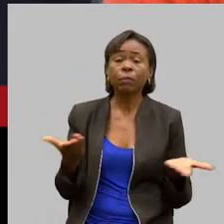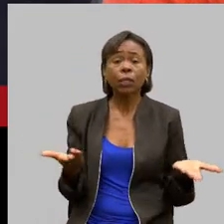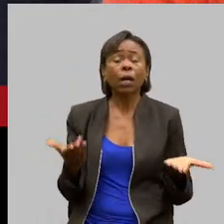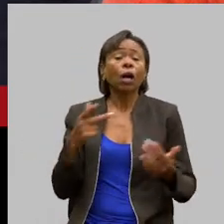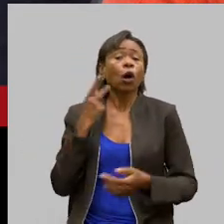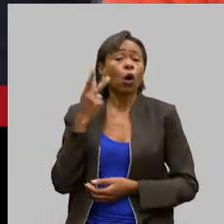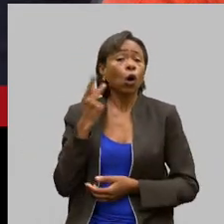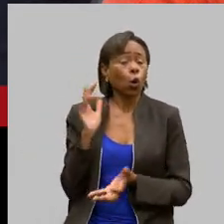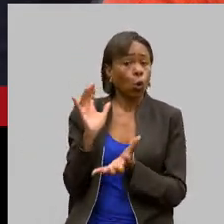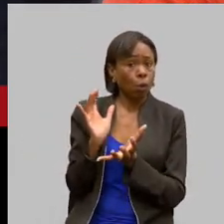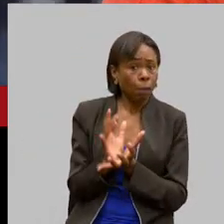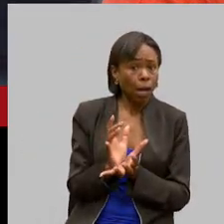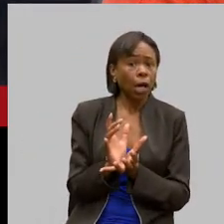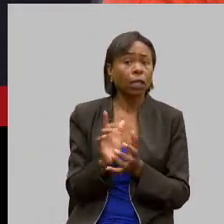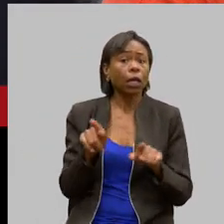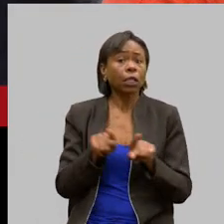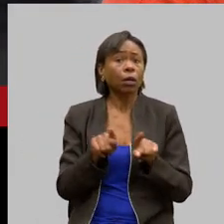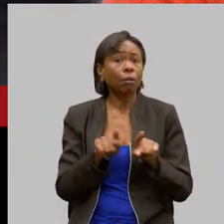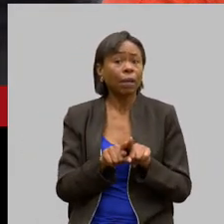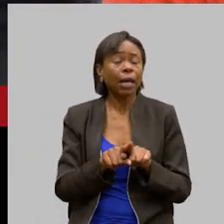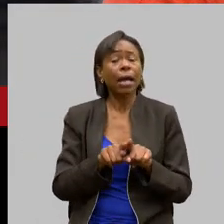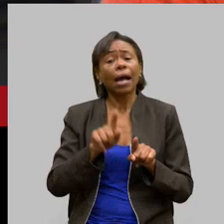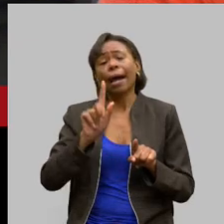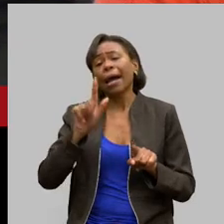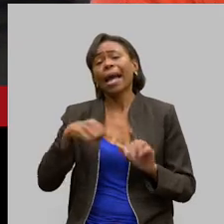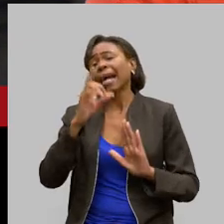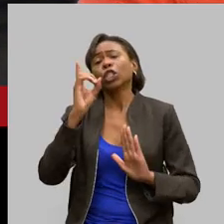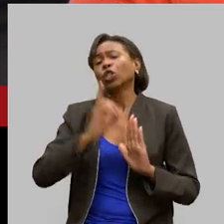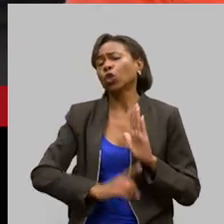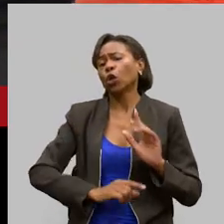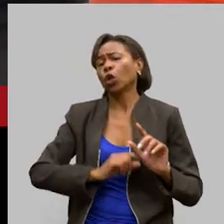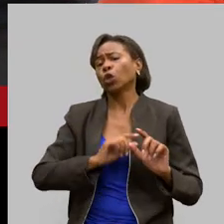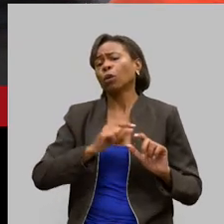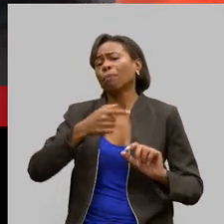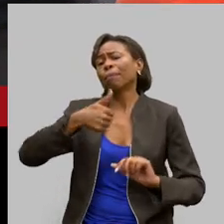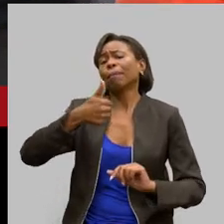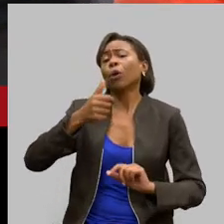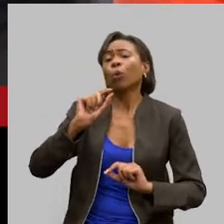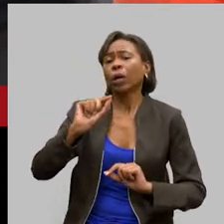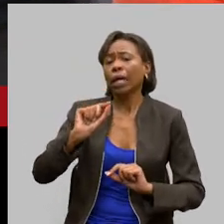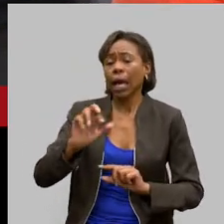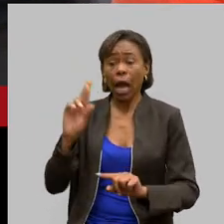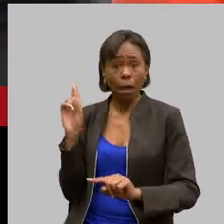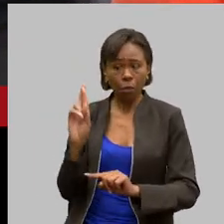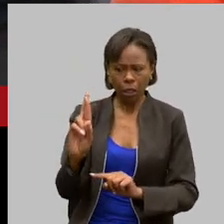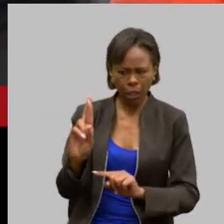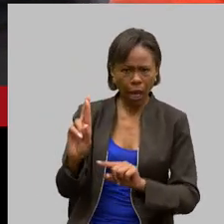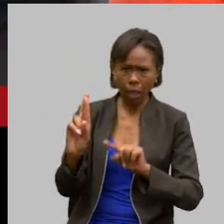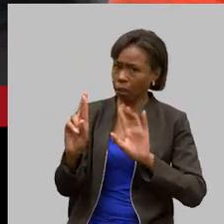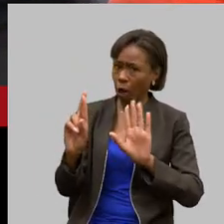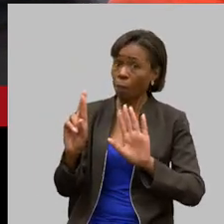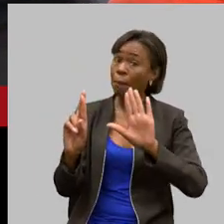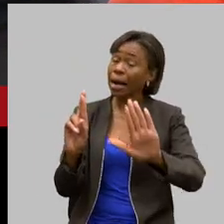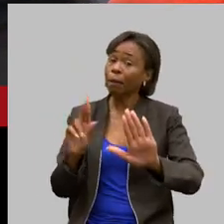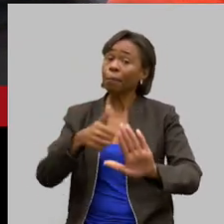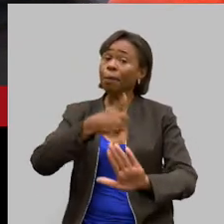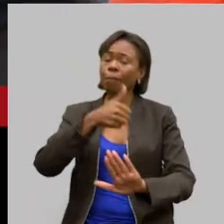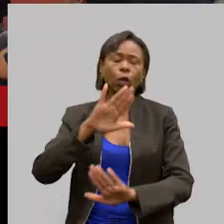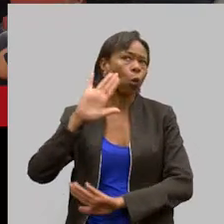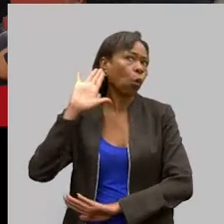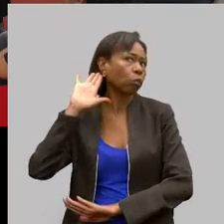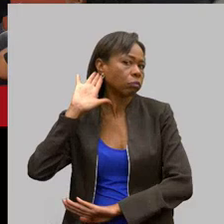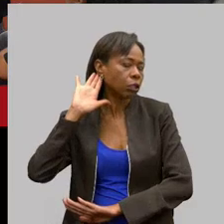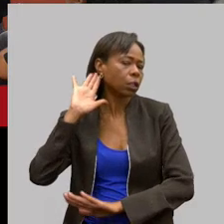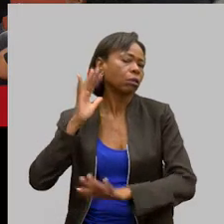a prerrogativa do parlamentar é essa primeiramente antes de representar poder escutar para que a gente possa aqui dentro dessa casa